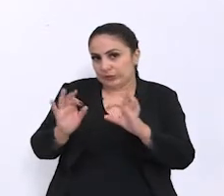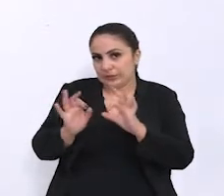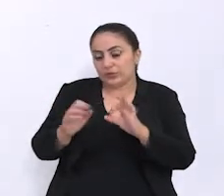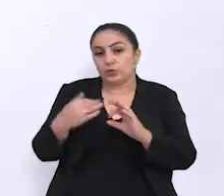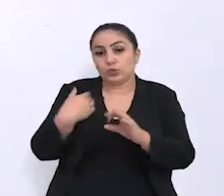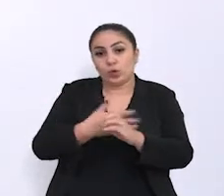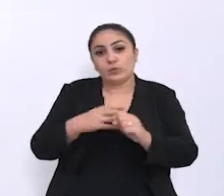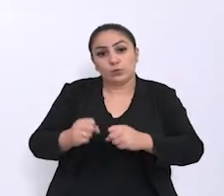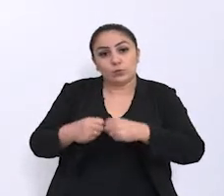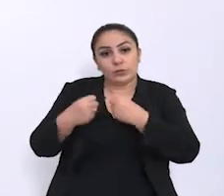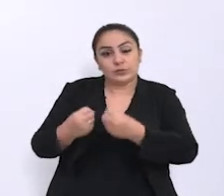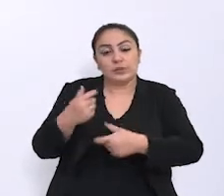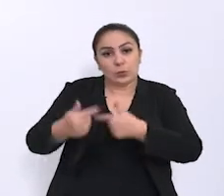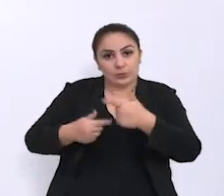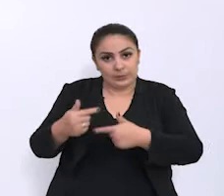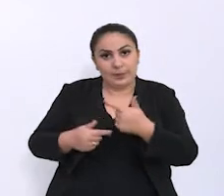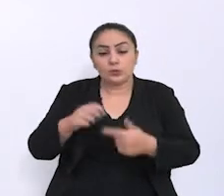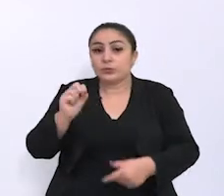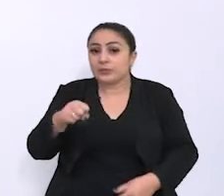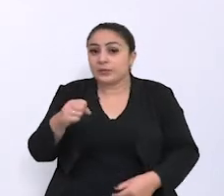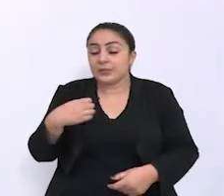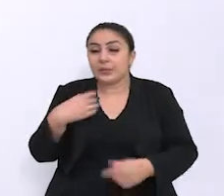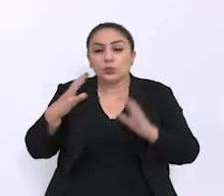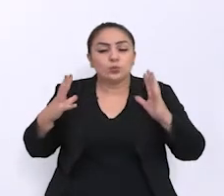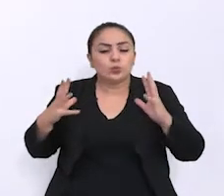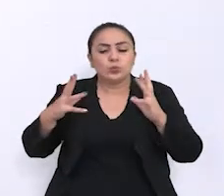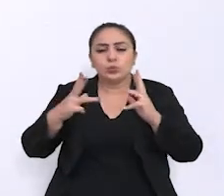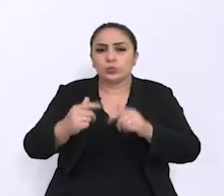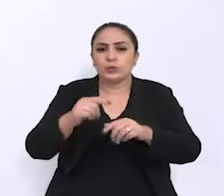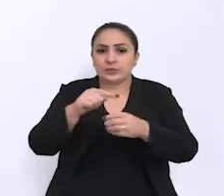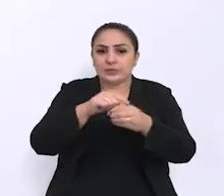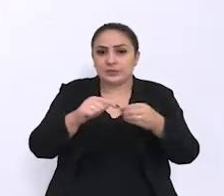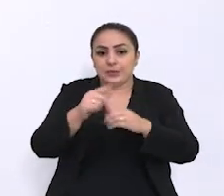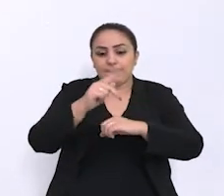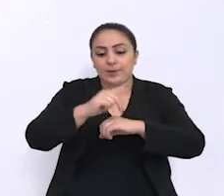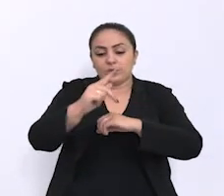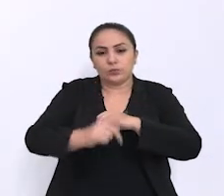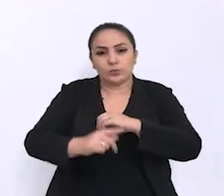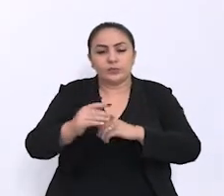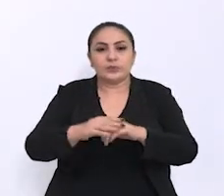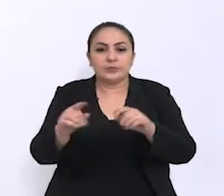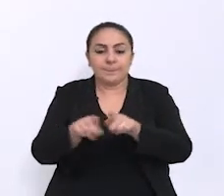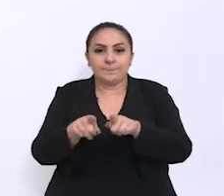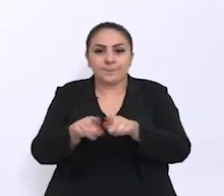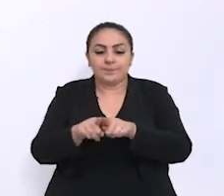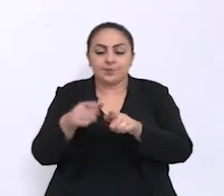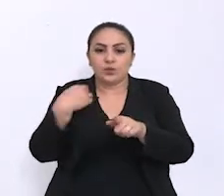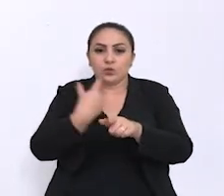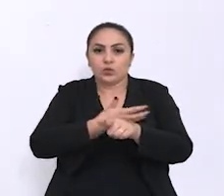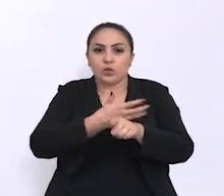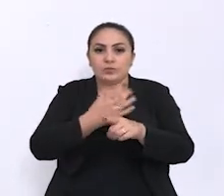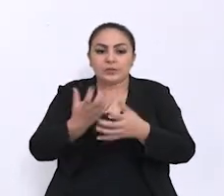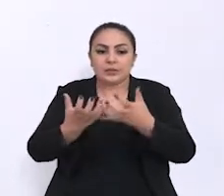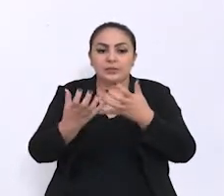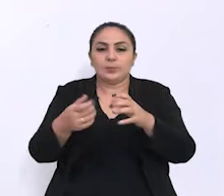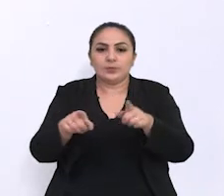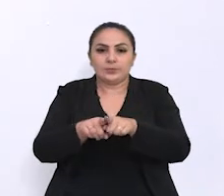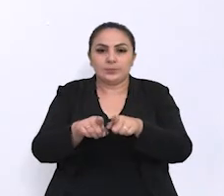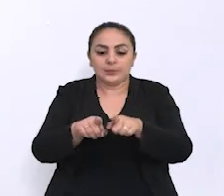alguma, né? A gente quer fortalecer esses trabalhos, né? No combo todo, né? Cidade Passo Fundo. E a gente tem